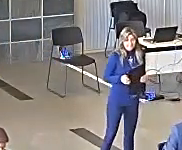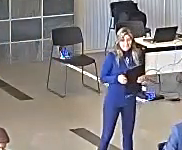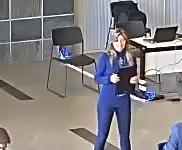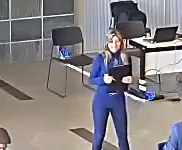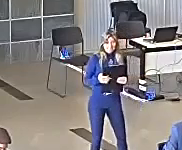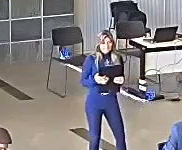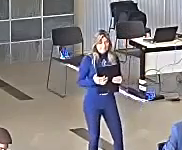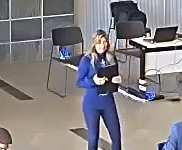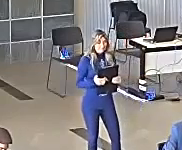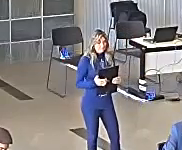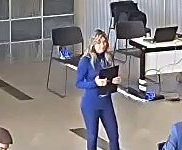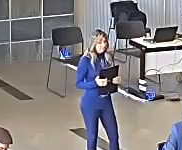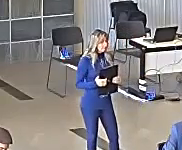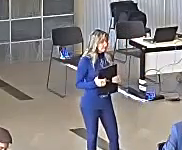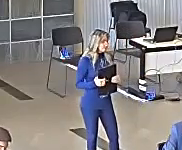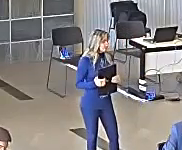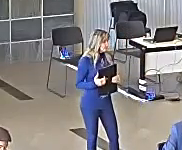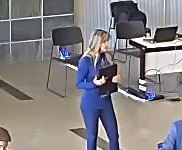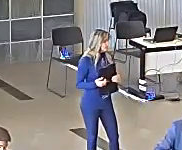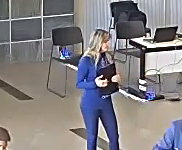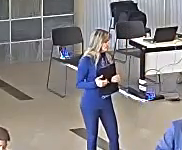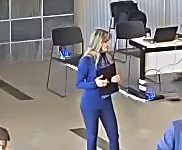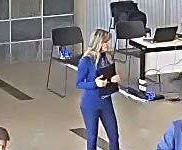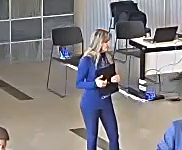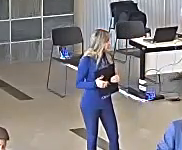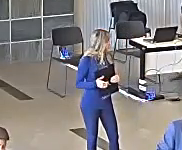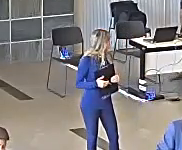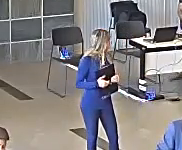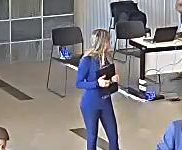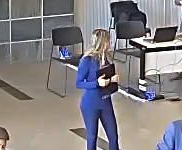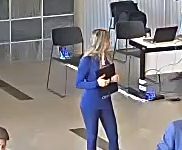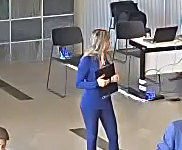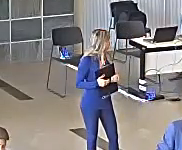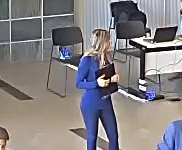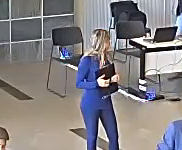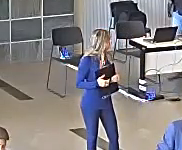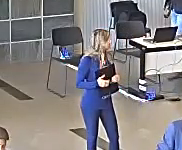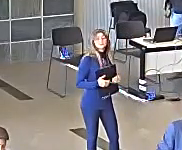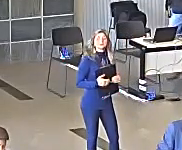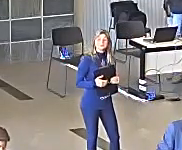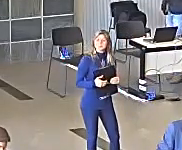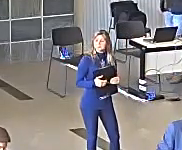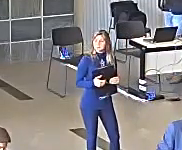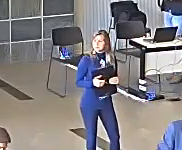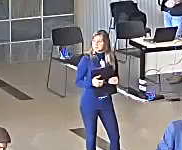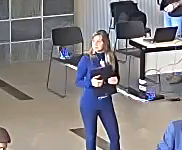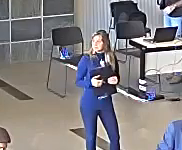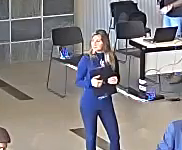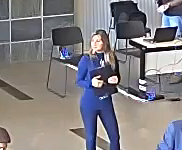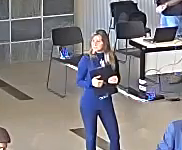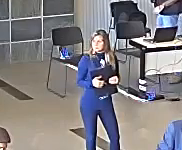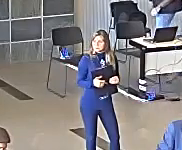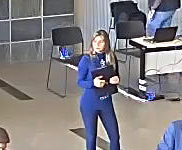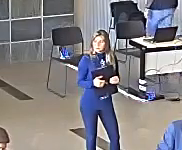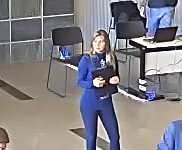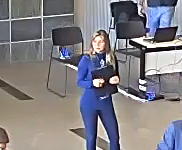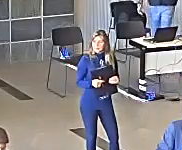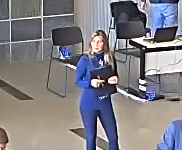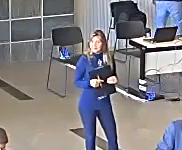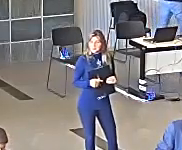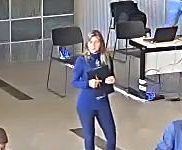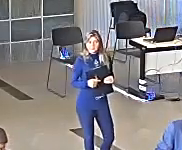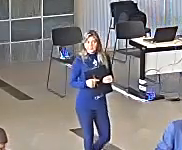traz a partir de 1eo de julho de 2018 ficará proibida a utilização da cadeira de transbordo